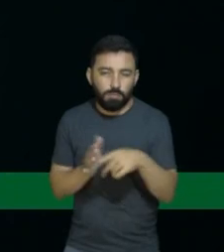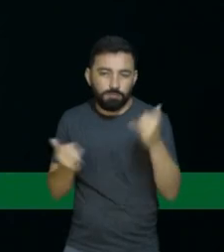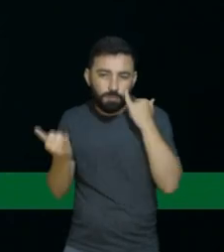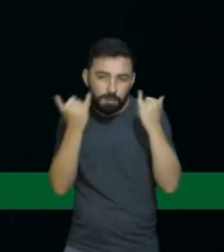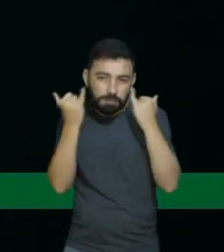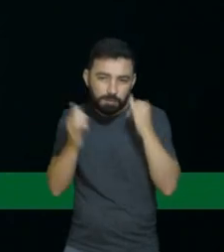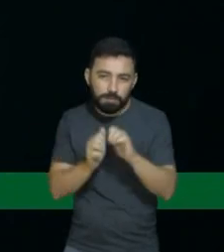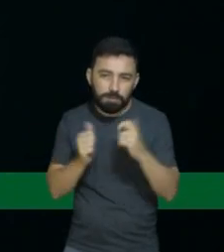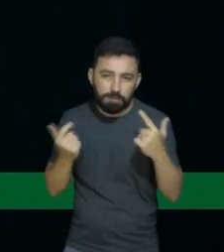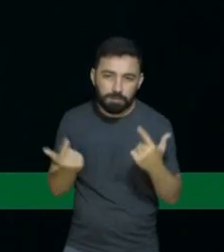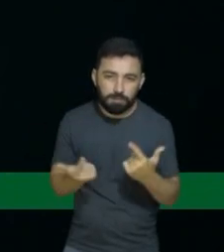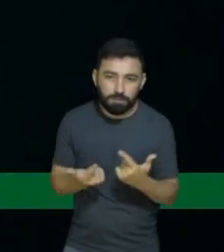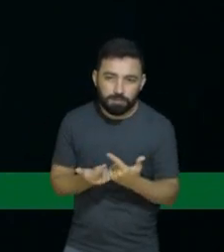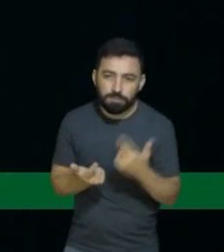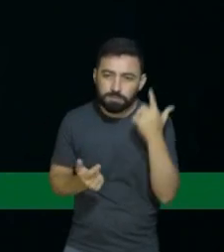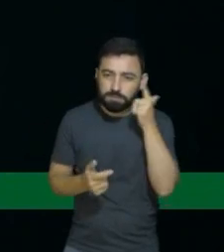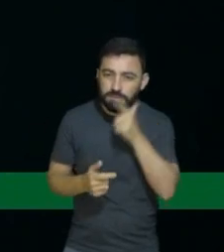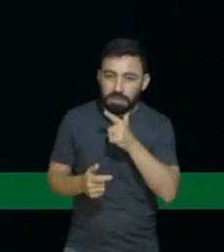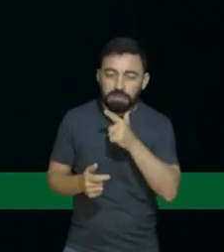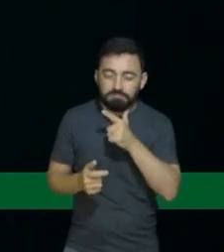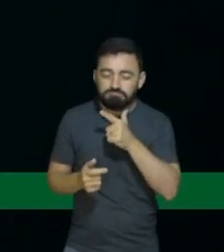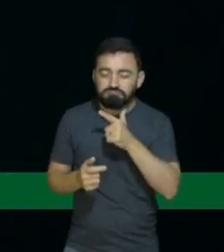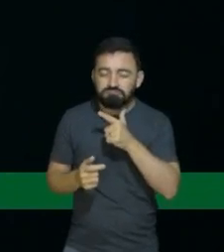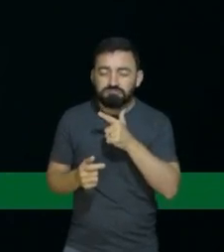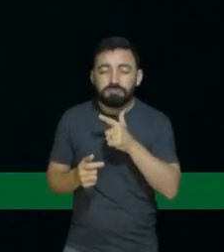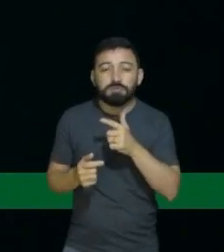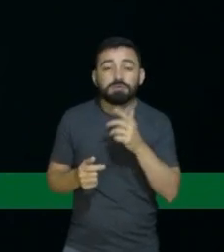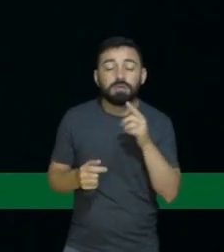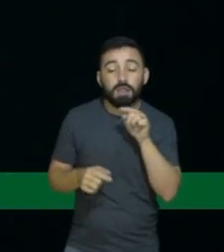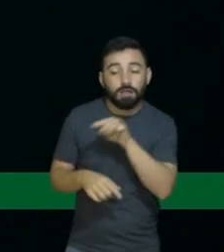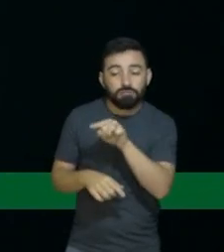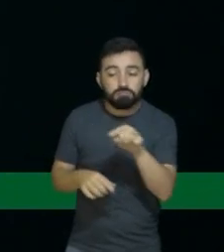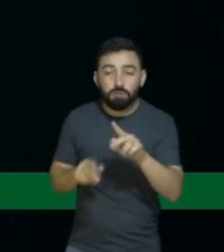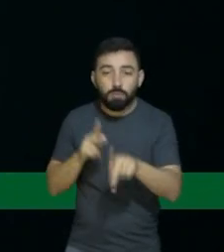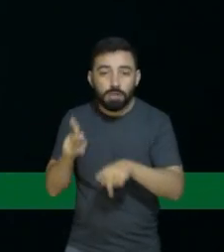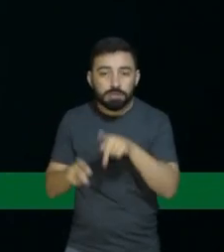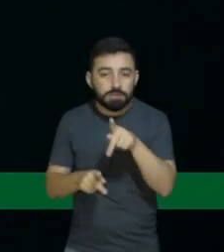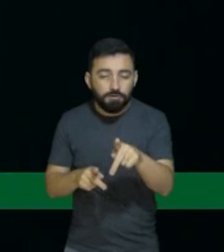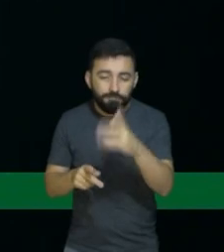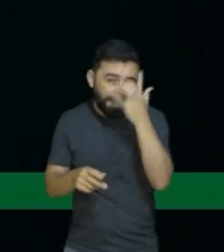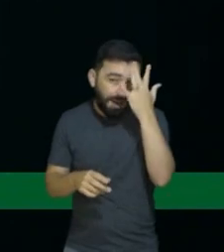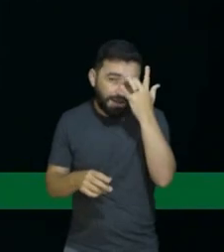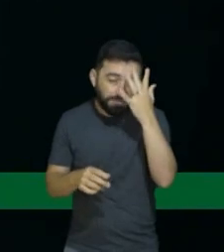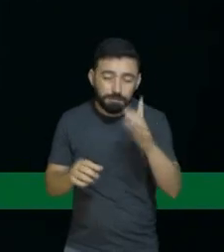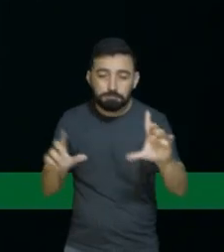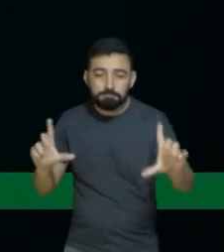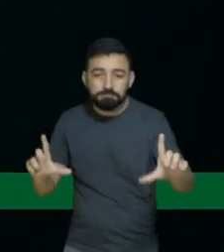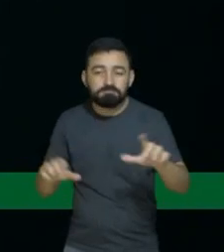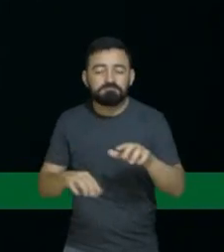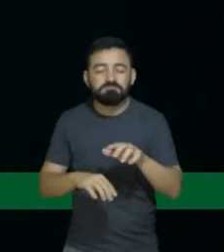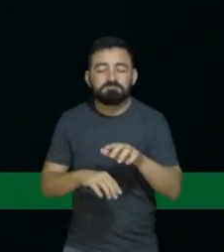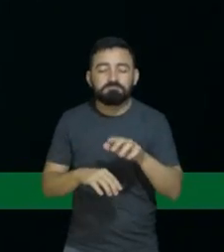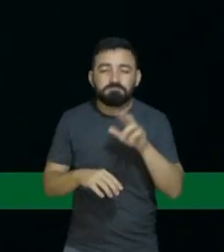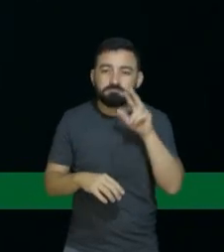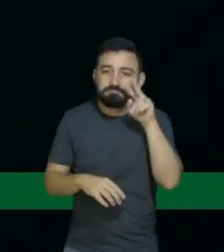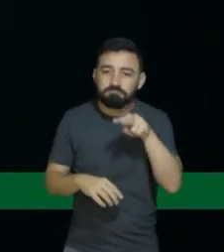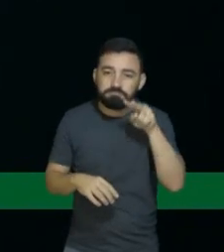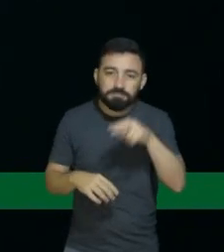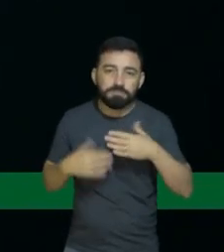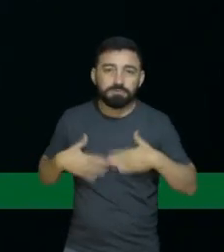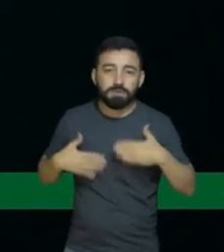conseguem chegar mais fácil à população do nosso interior do Estado de Santa Catarina digo Ibirama Rádio Belos vares por causa da